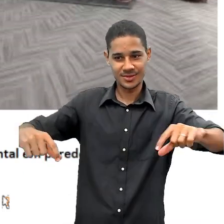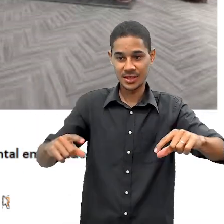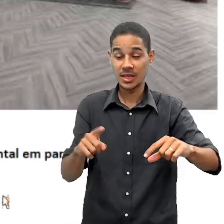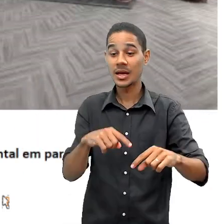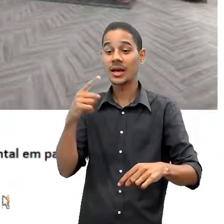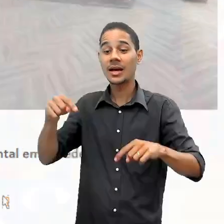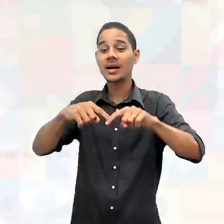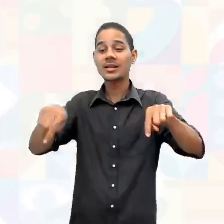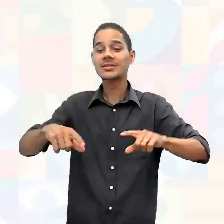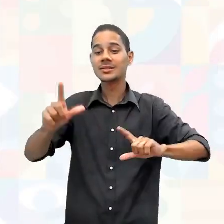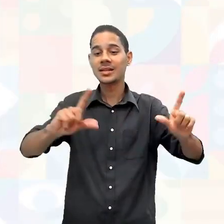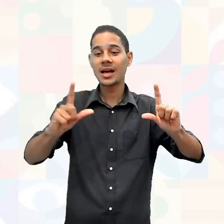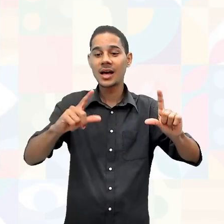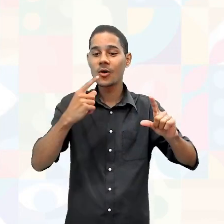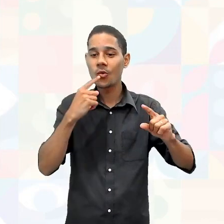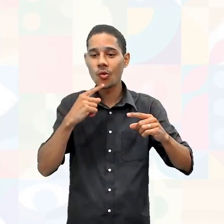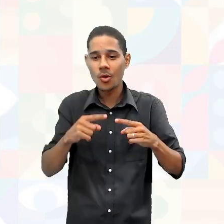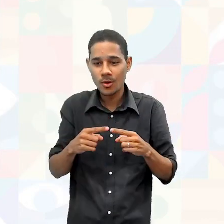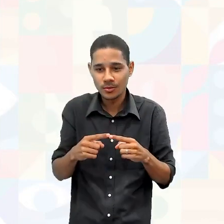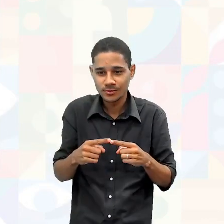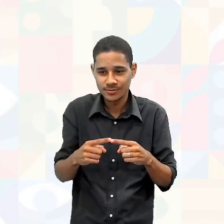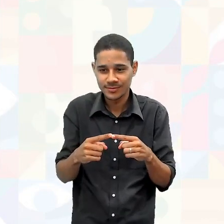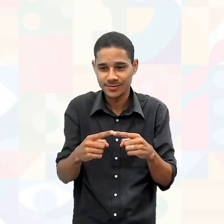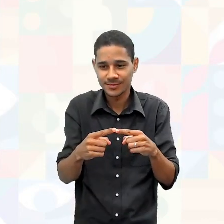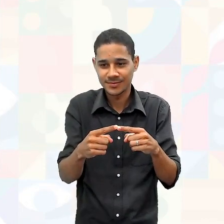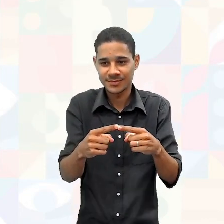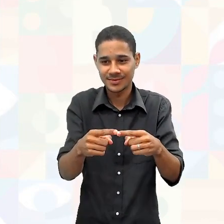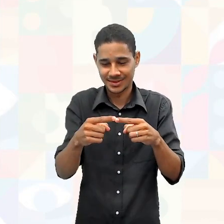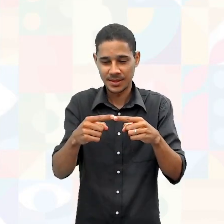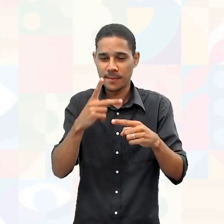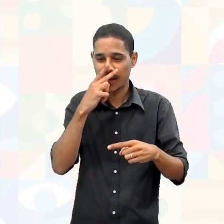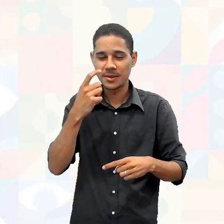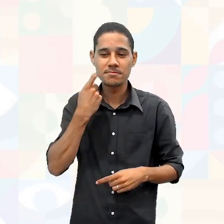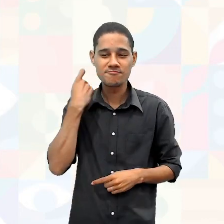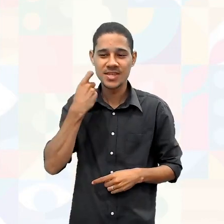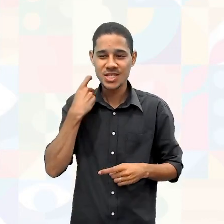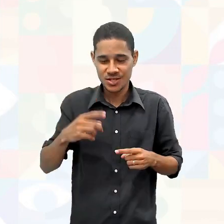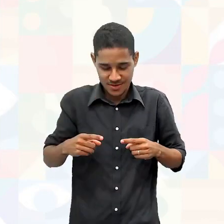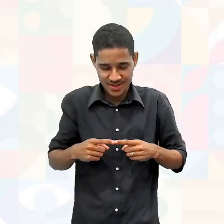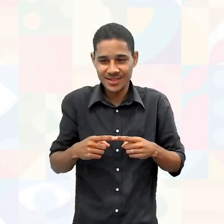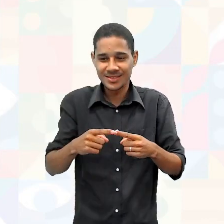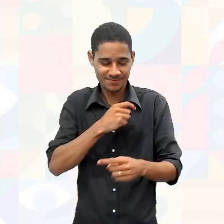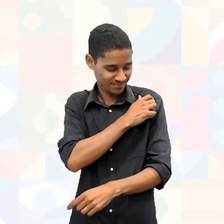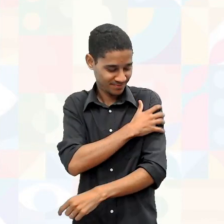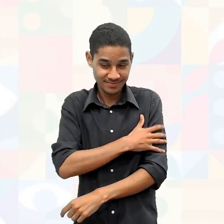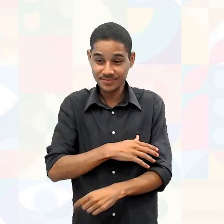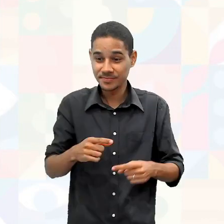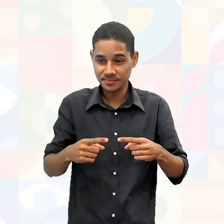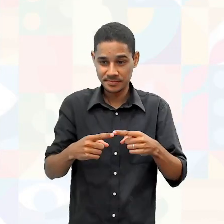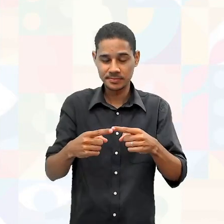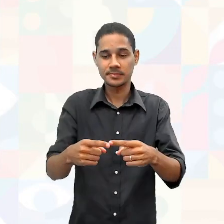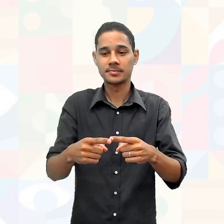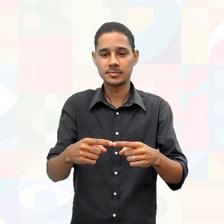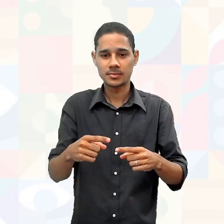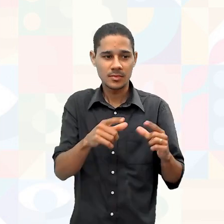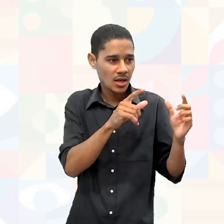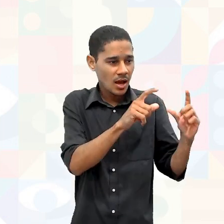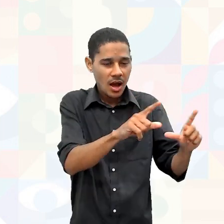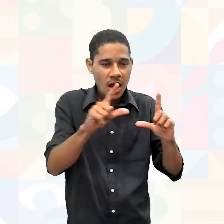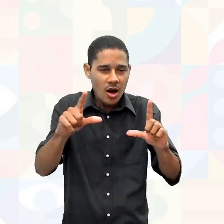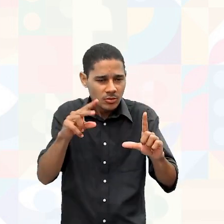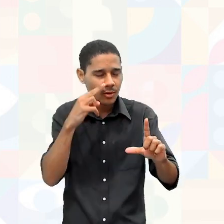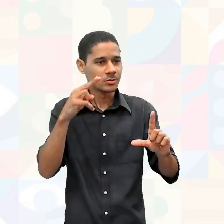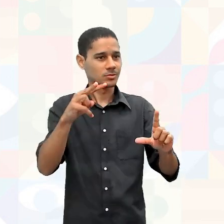assentamento em escama de peixe, né? A gente vê que provocam sensações diferentes, efeitos visuais